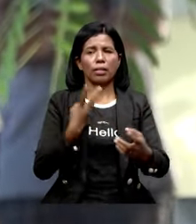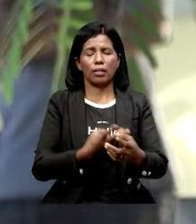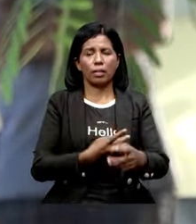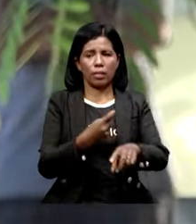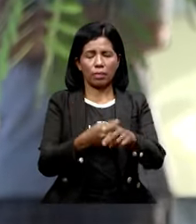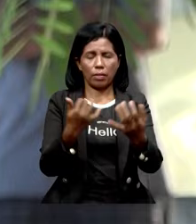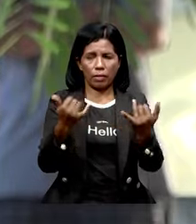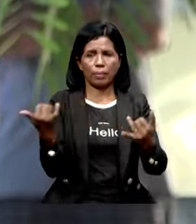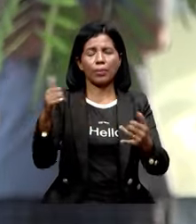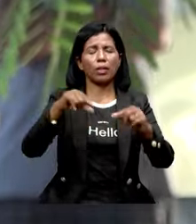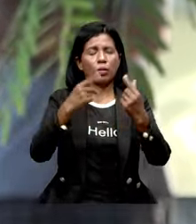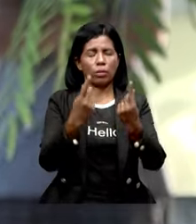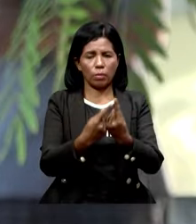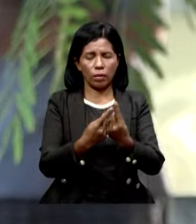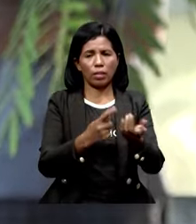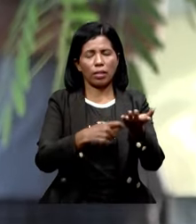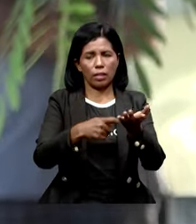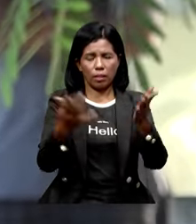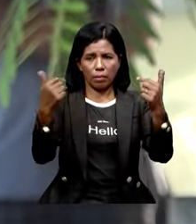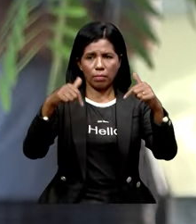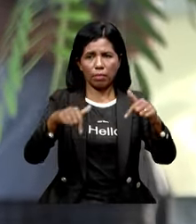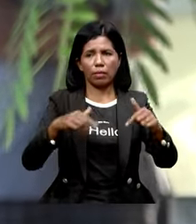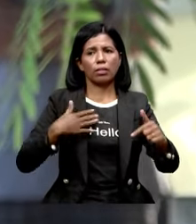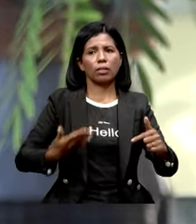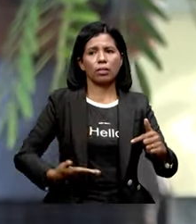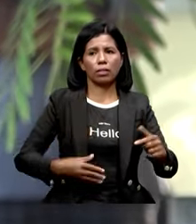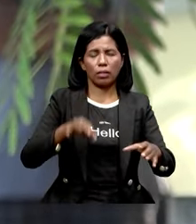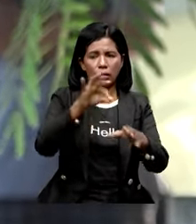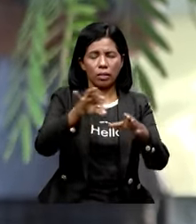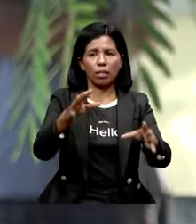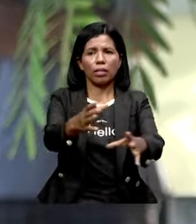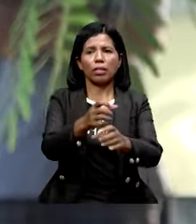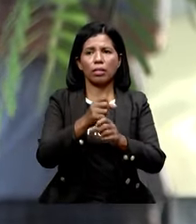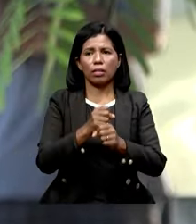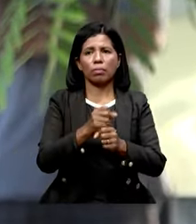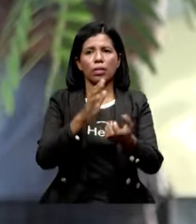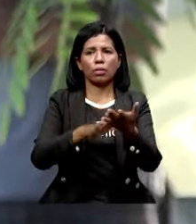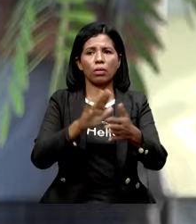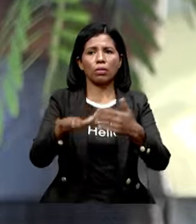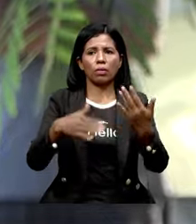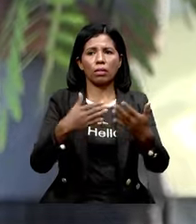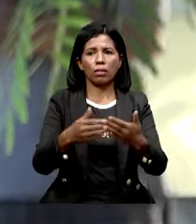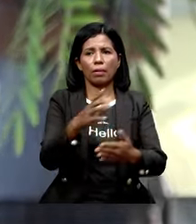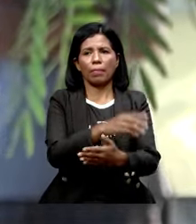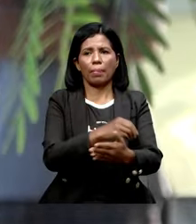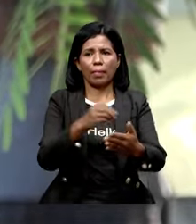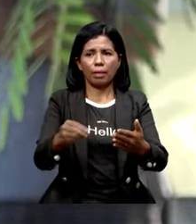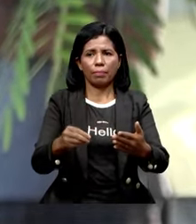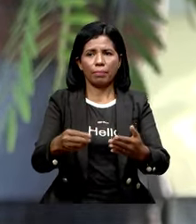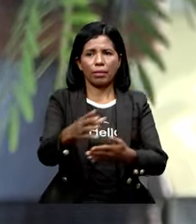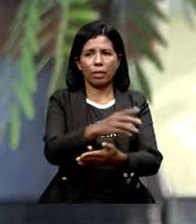quando petrecida a equipa técnica mais, senhora ser lá para lá, mas acima escola ainda. O todo lá em balés, caixa, tem caixa para